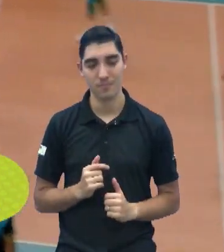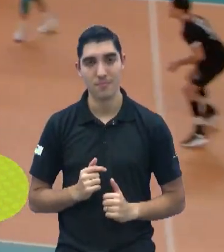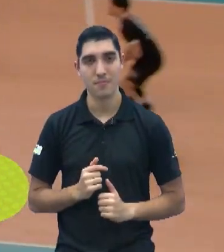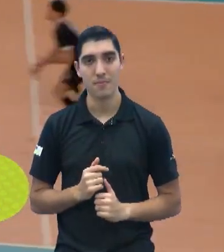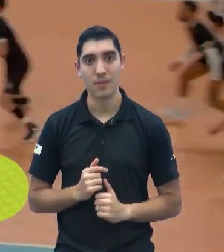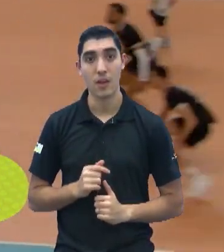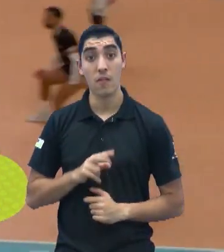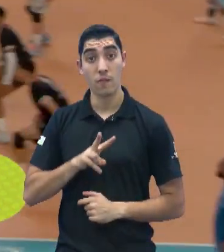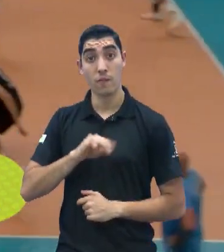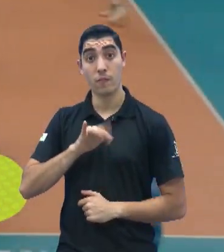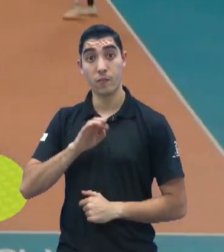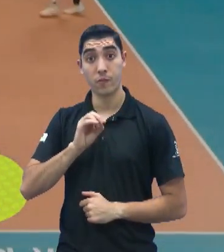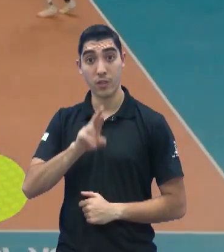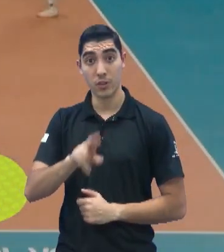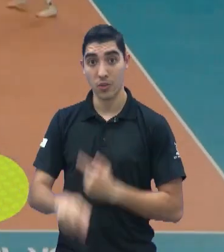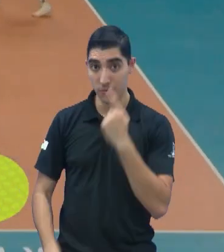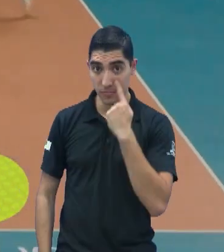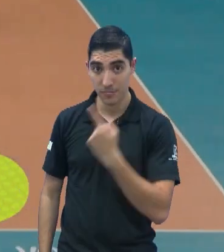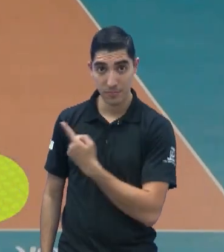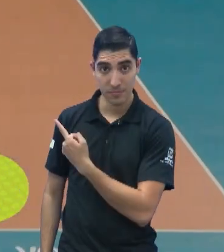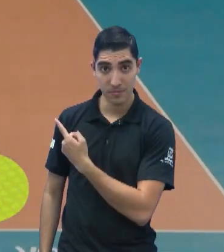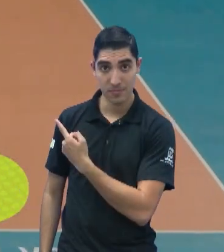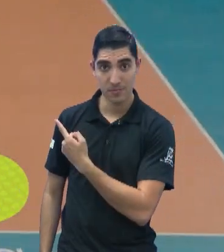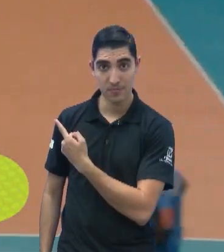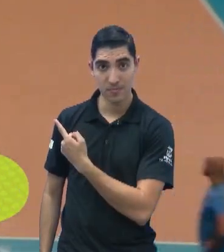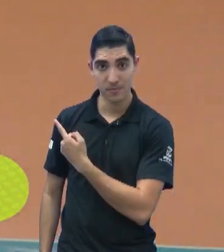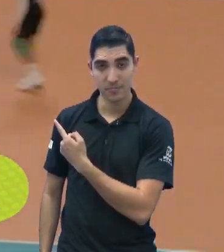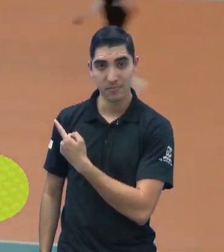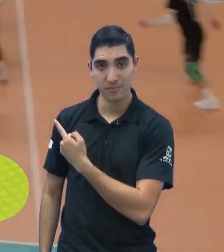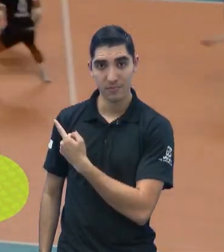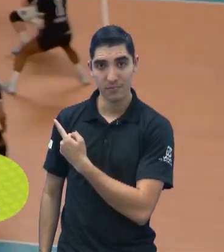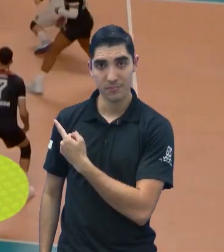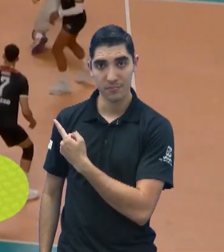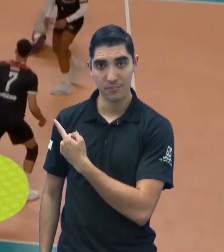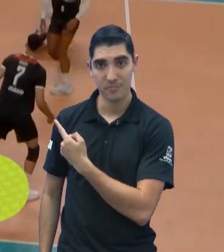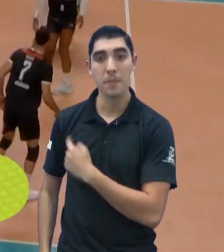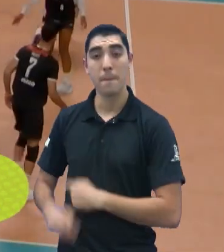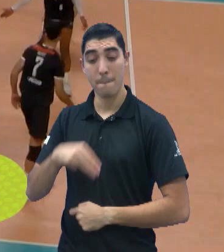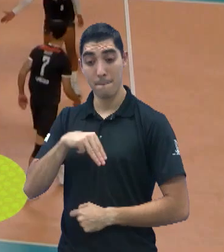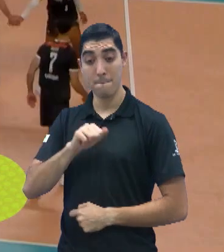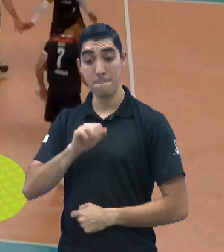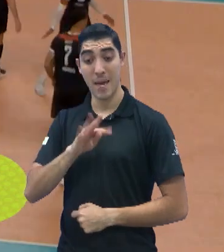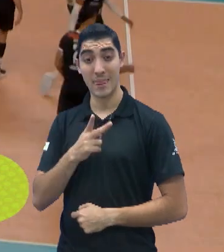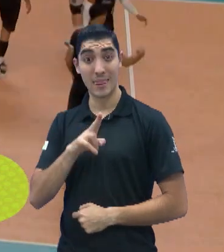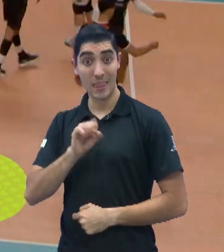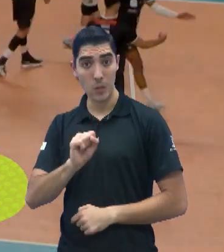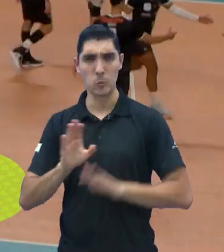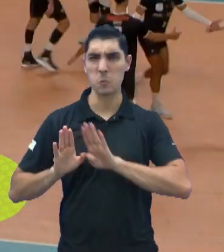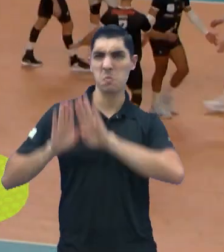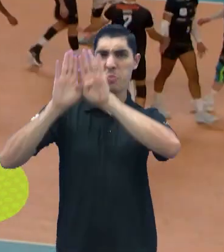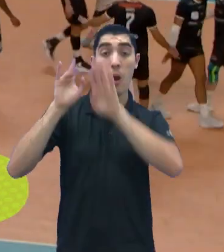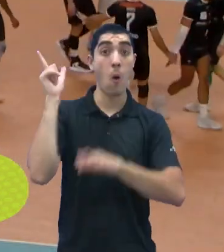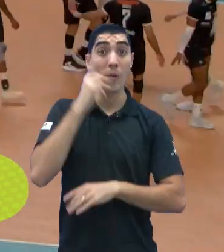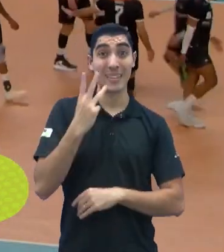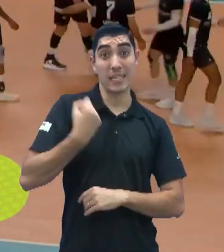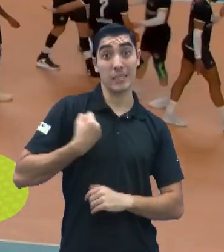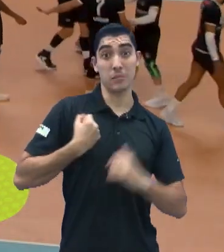Vitor Babu e Matheus Betim fecharam a porta joseense nesse bloqueio duplo para abrir 3 de vantagem para o São